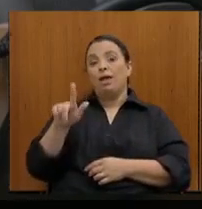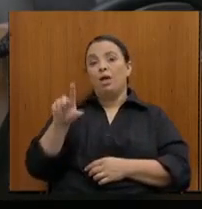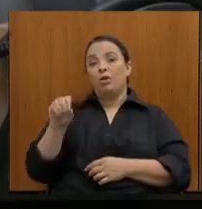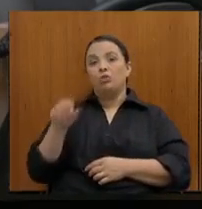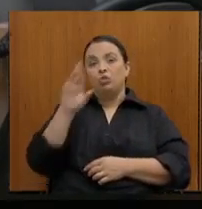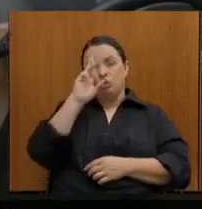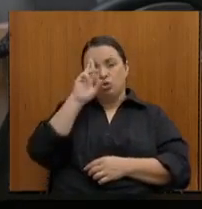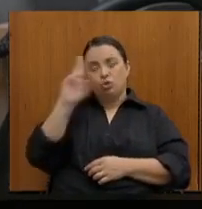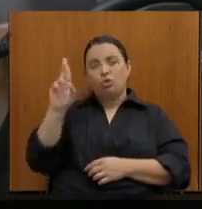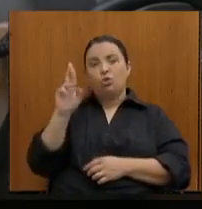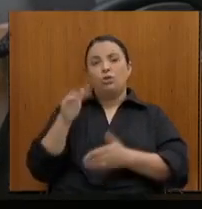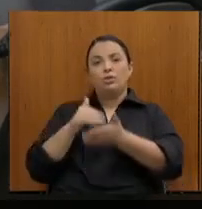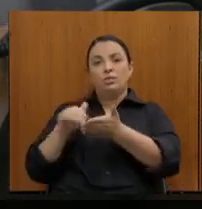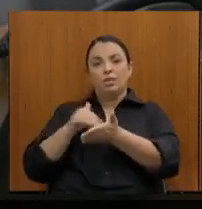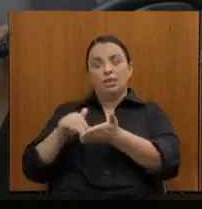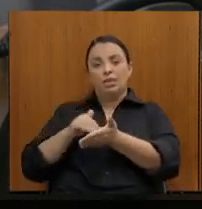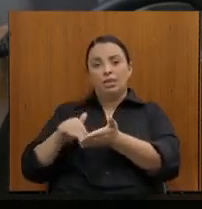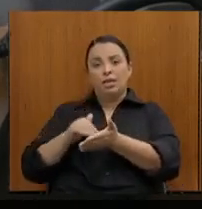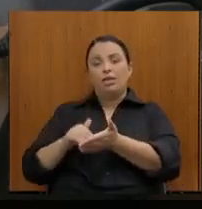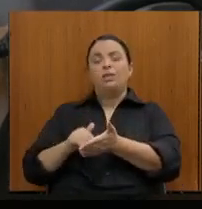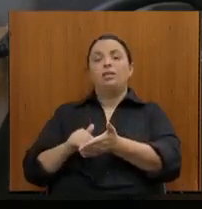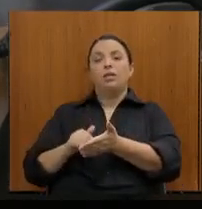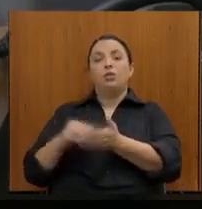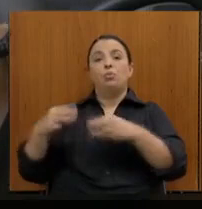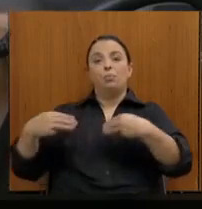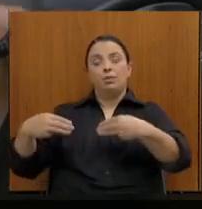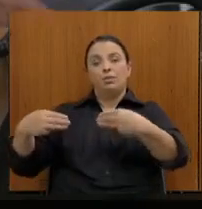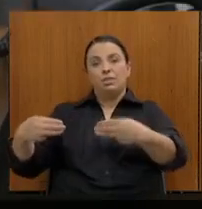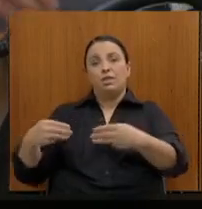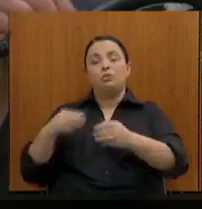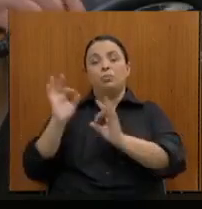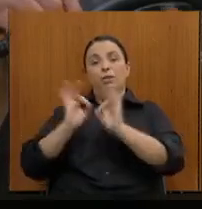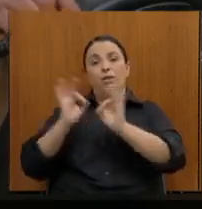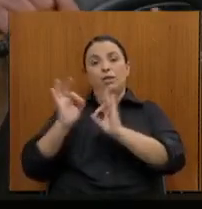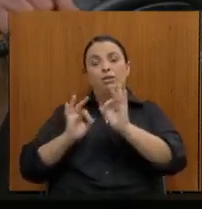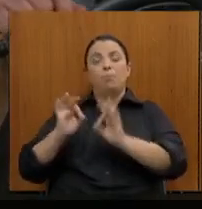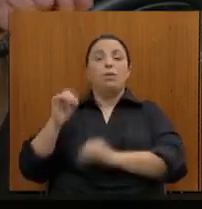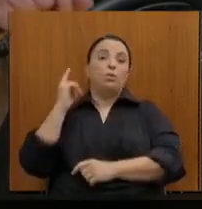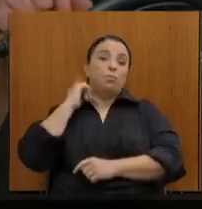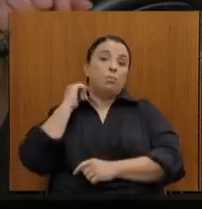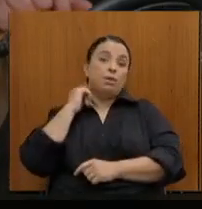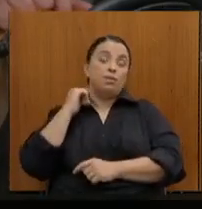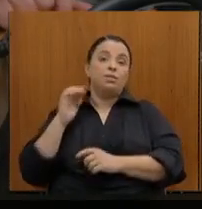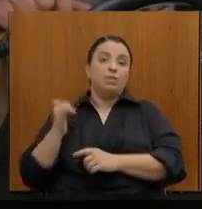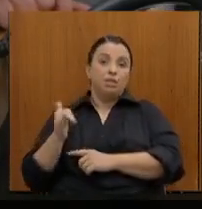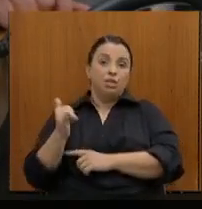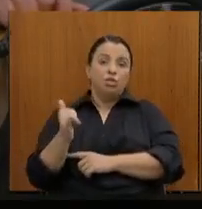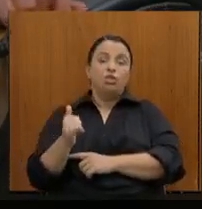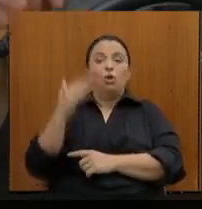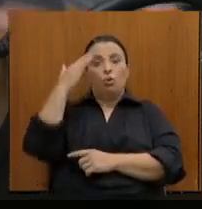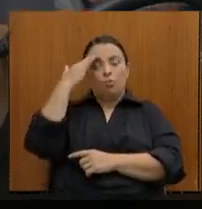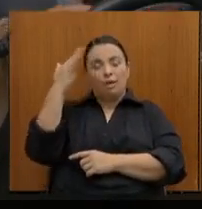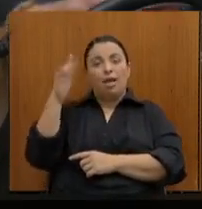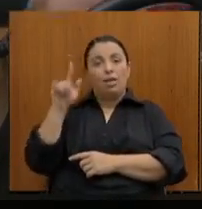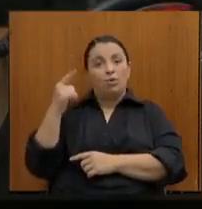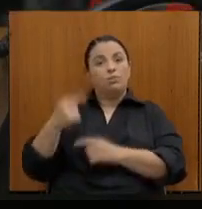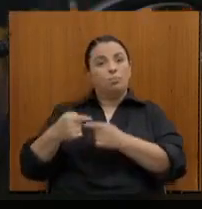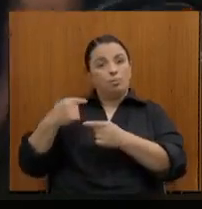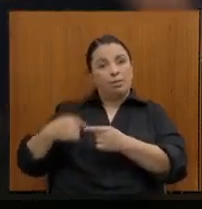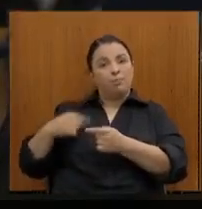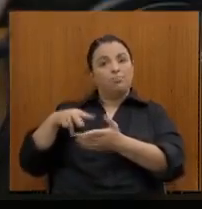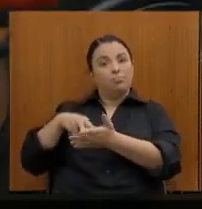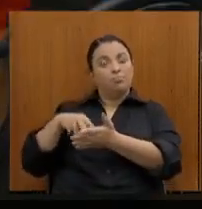energético do ministério de Minas e energia muito obrigado tô caso estive lá na semana passada e senhor gentilmente